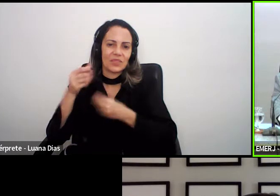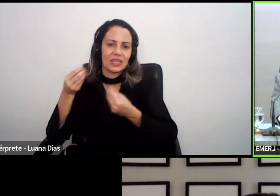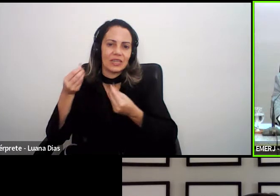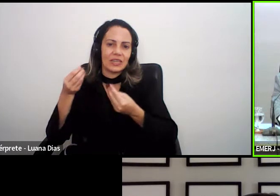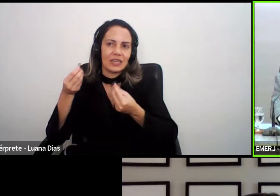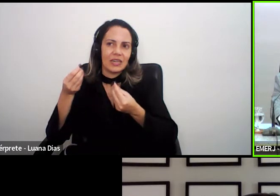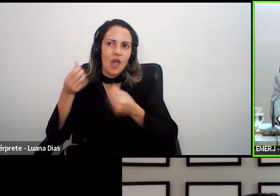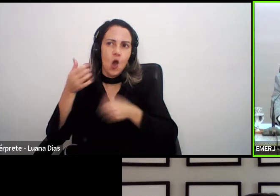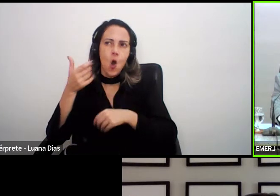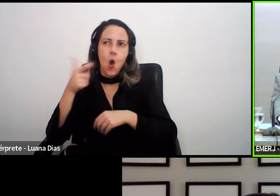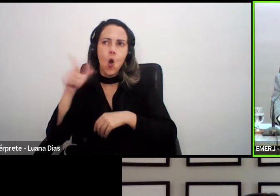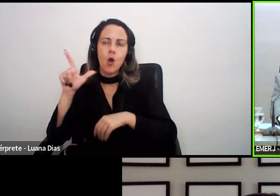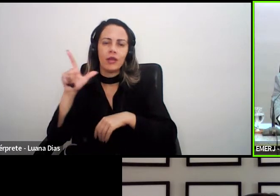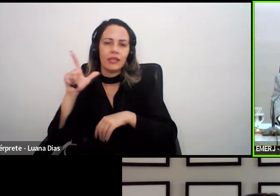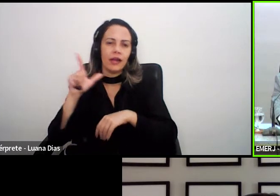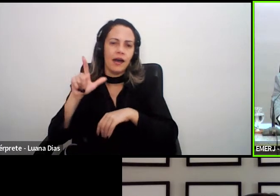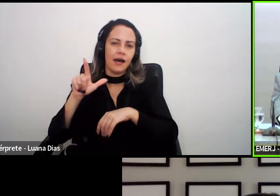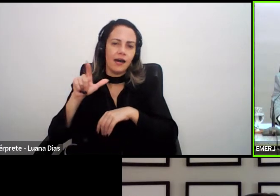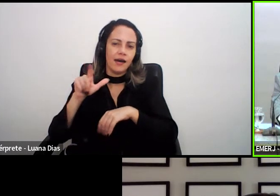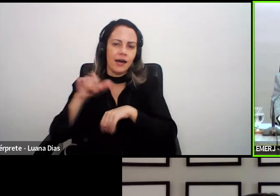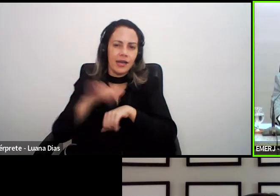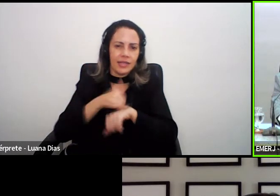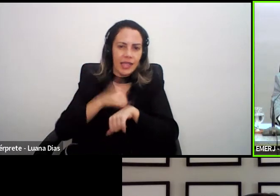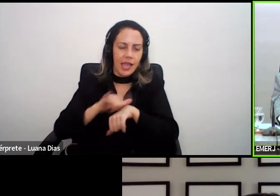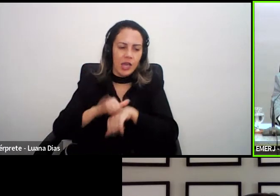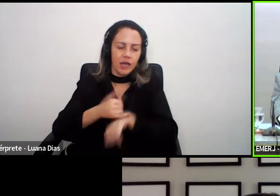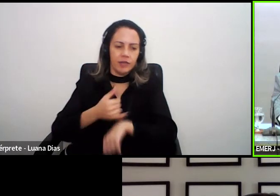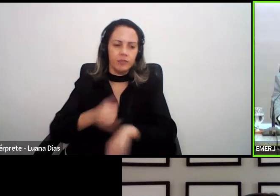numa outra articulação. E eu fiquei assim...